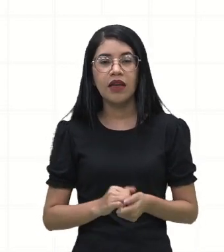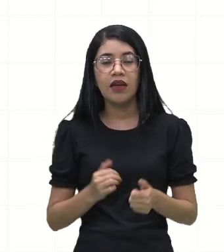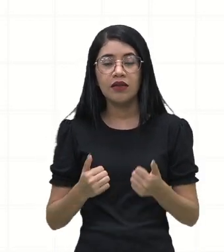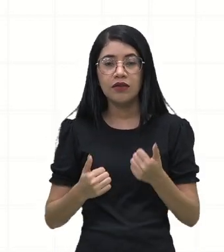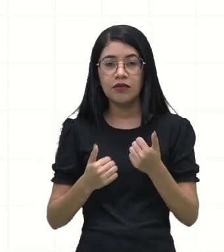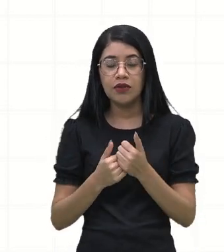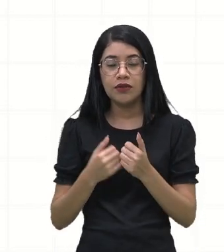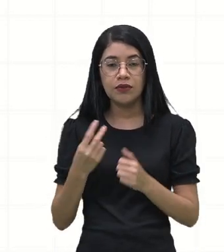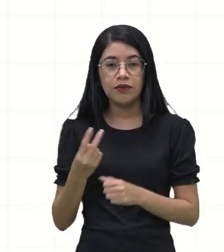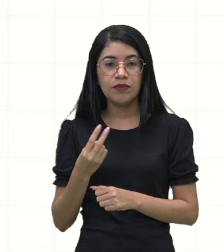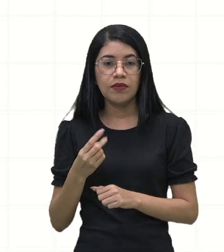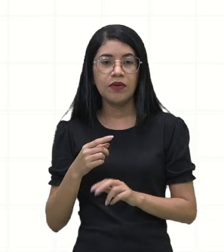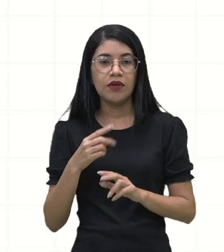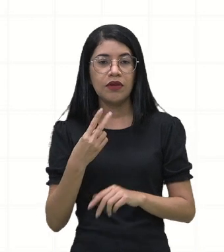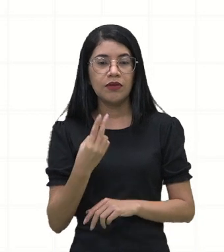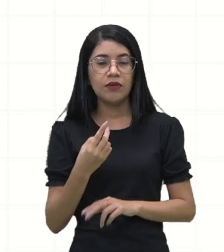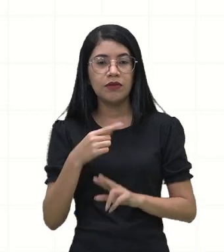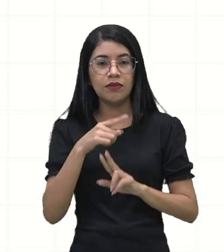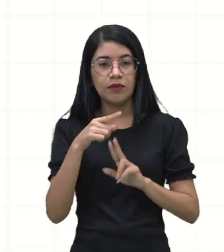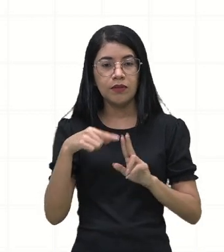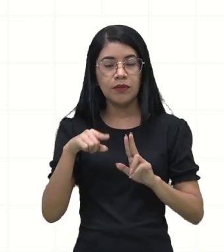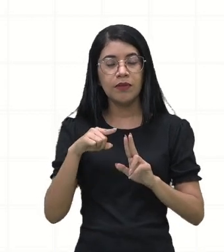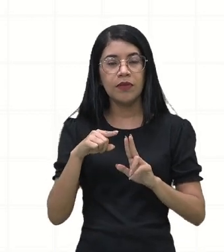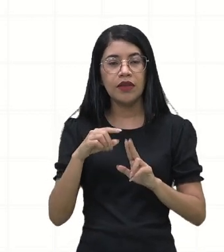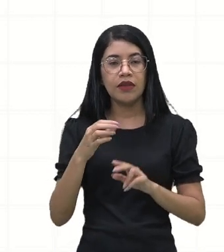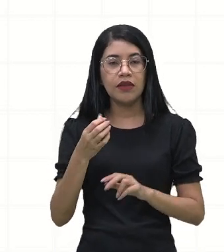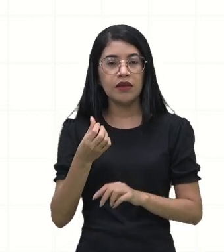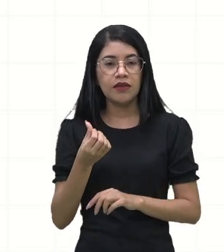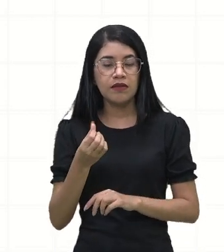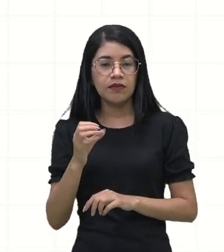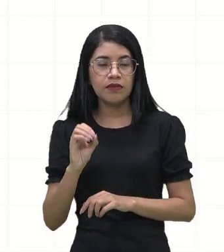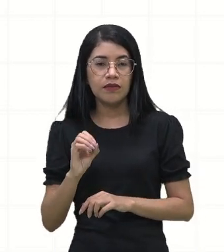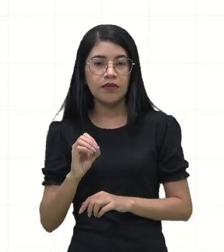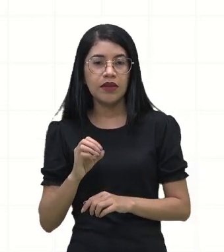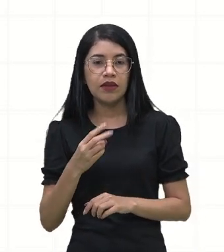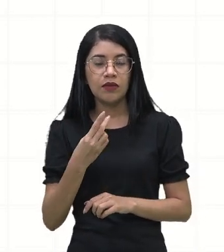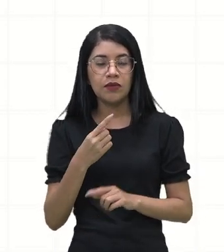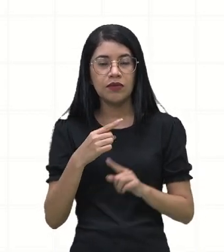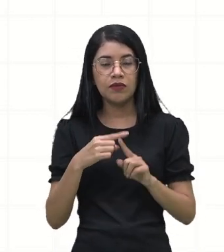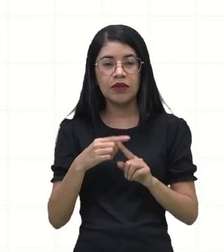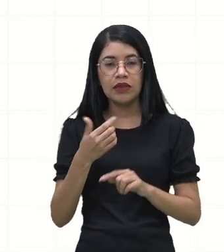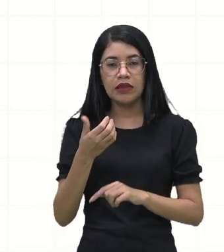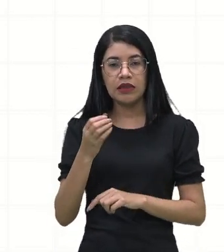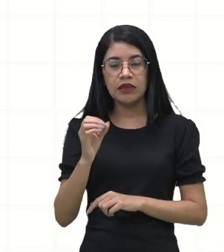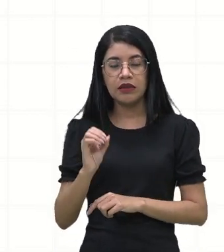Né? 2 vezes 60, 120 π